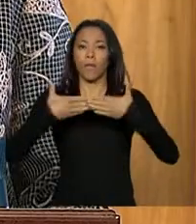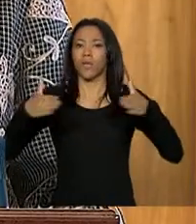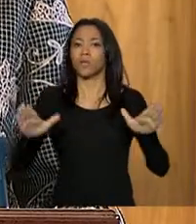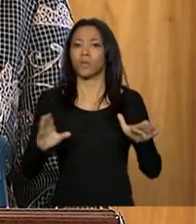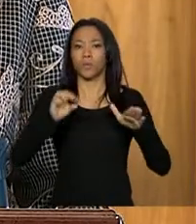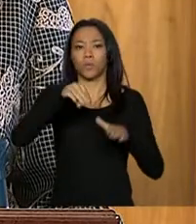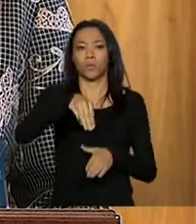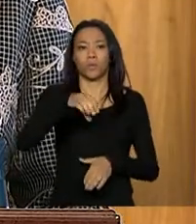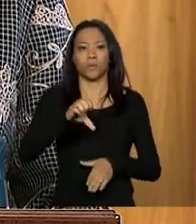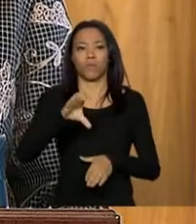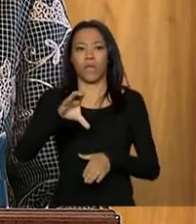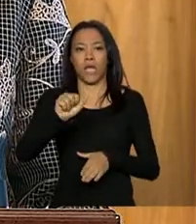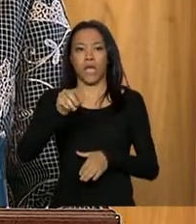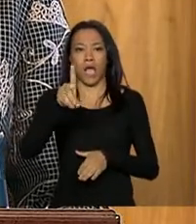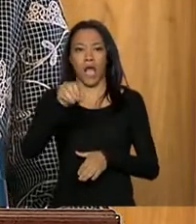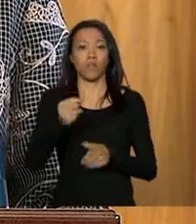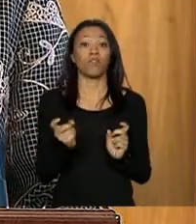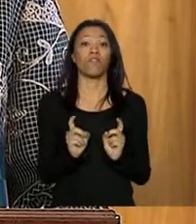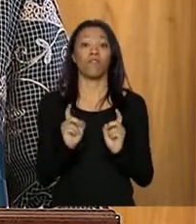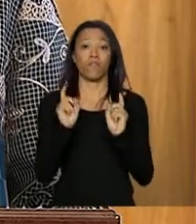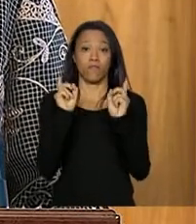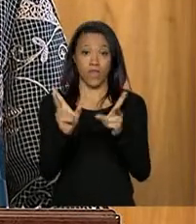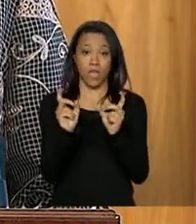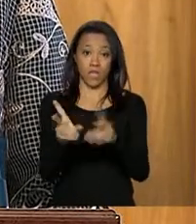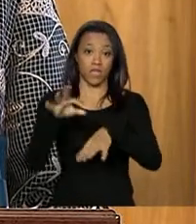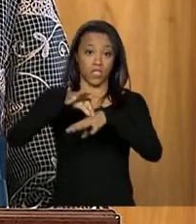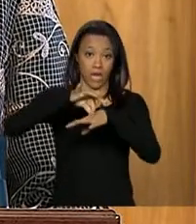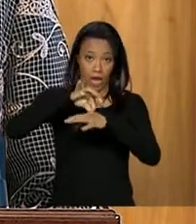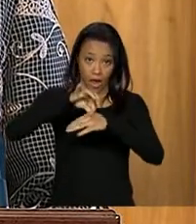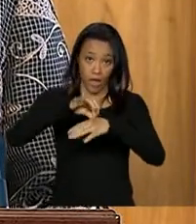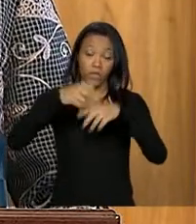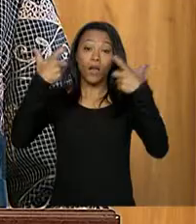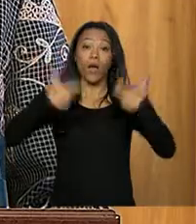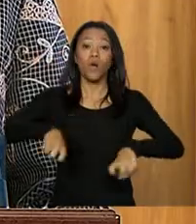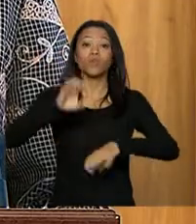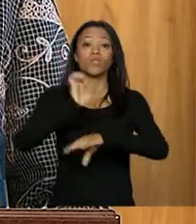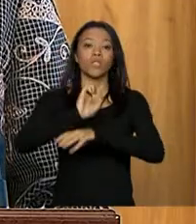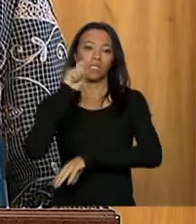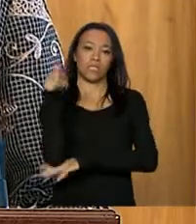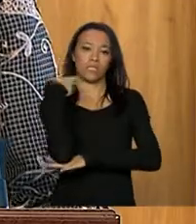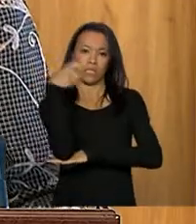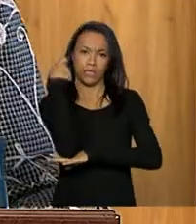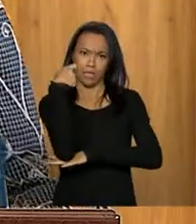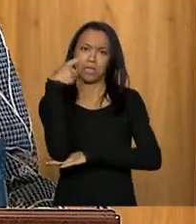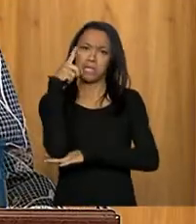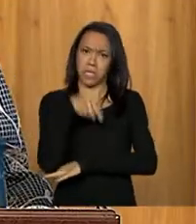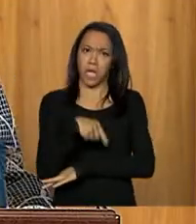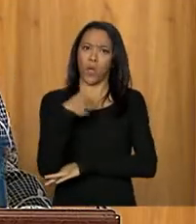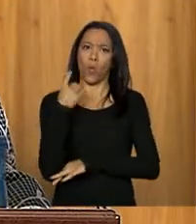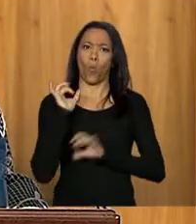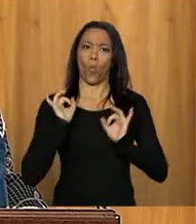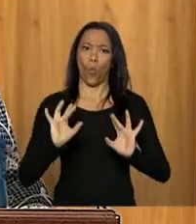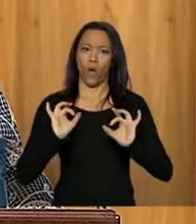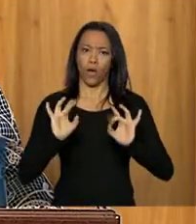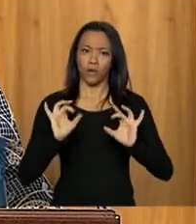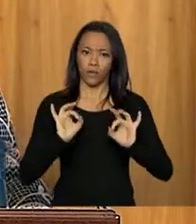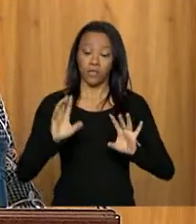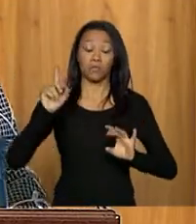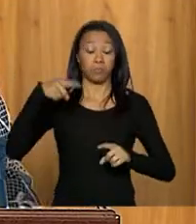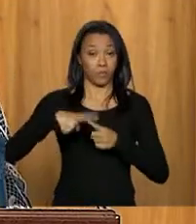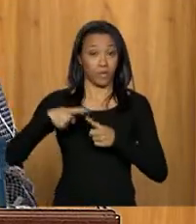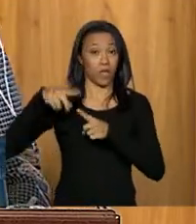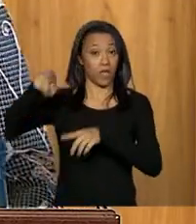mercado coreano para a carne de Santa Catarina, que já é uma referência de qualidade para mercados